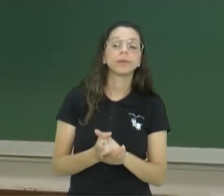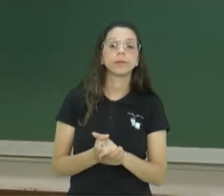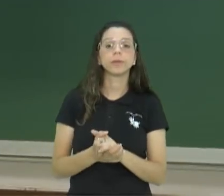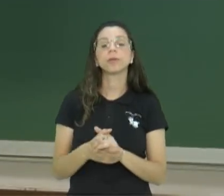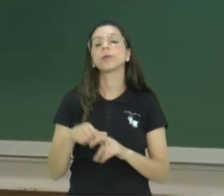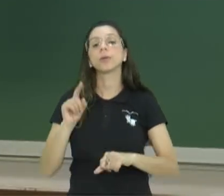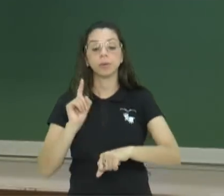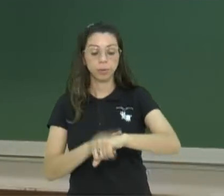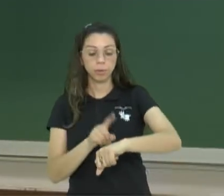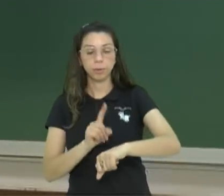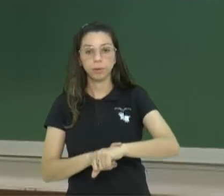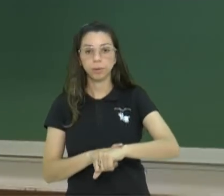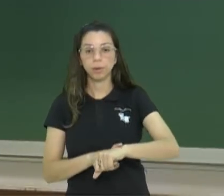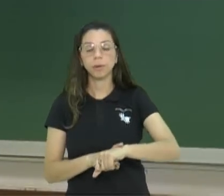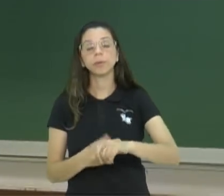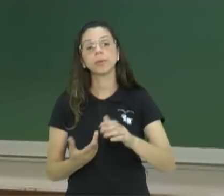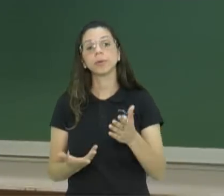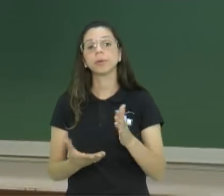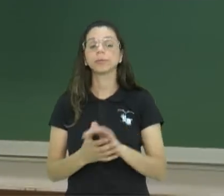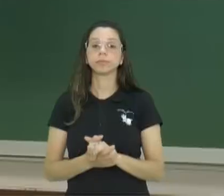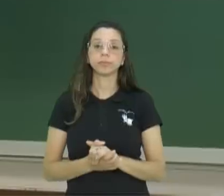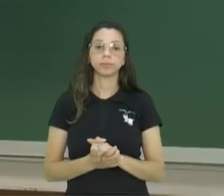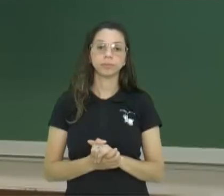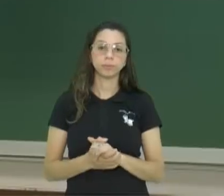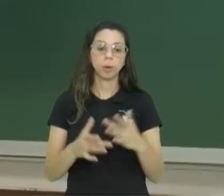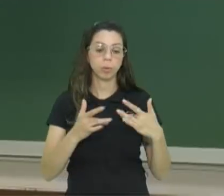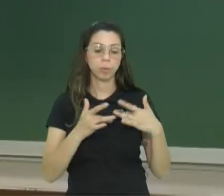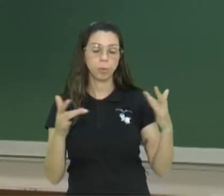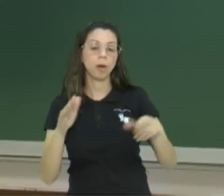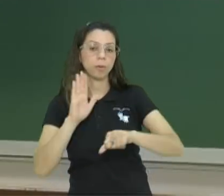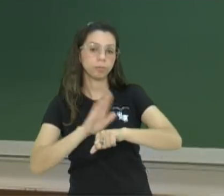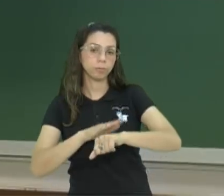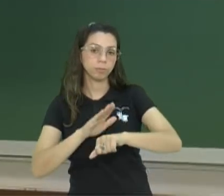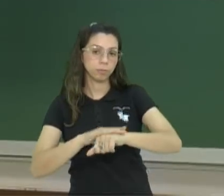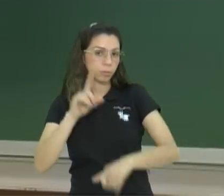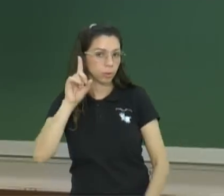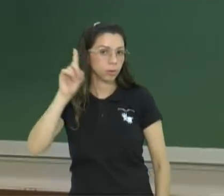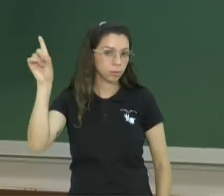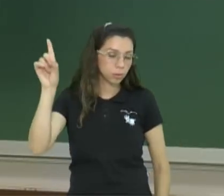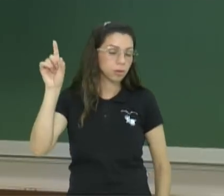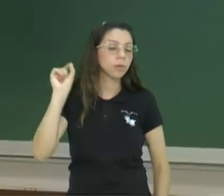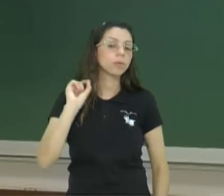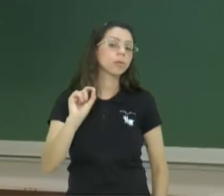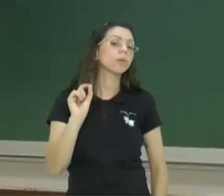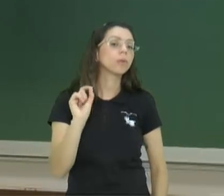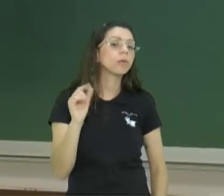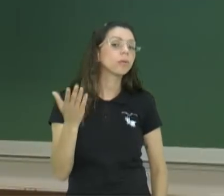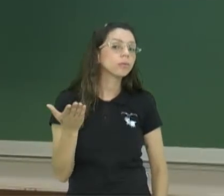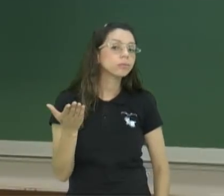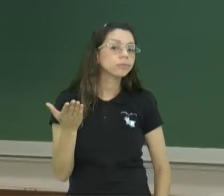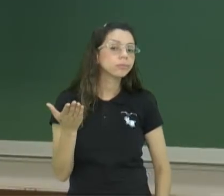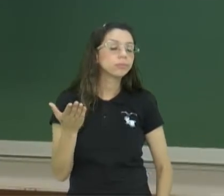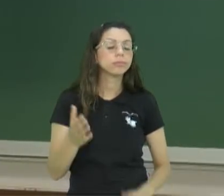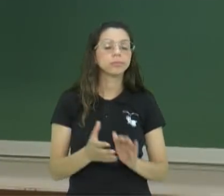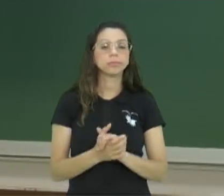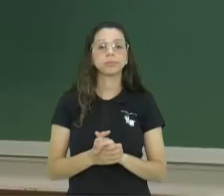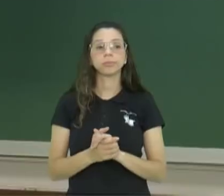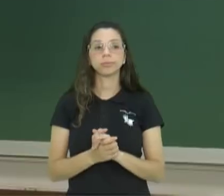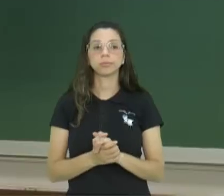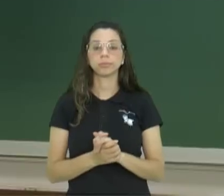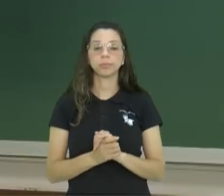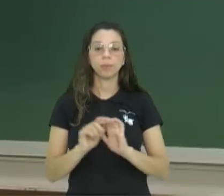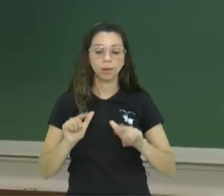seu tempo, a gastar um pouco do seu tempo nesse dia com as ações